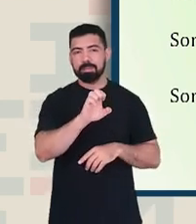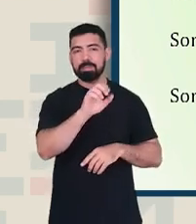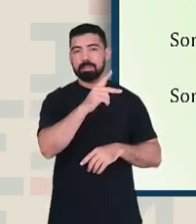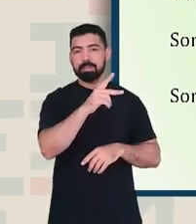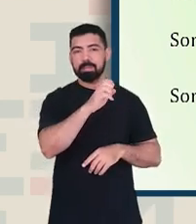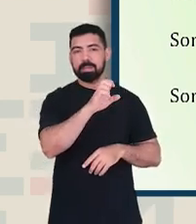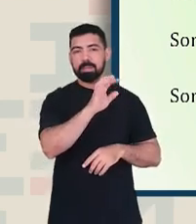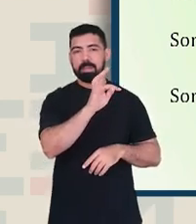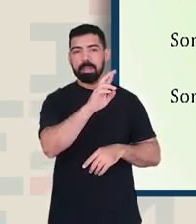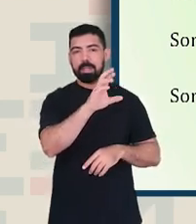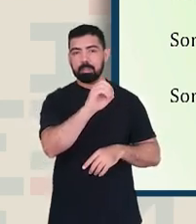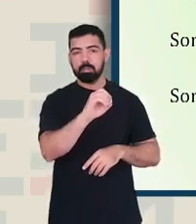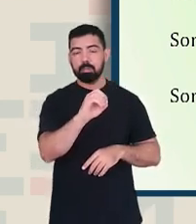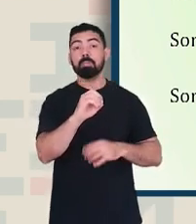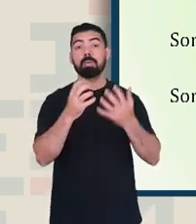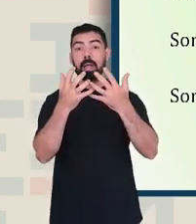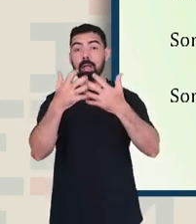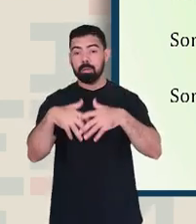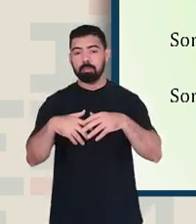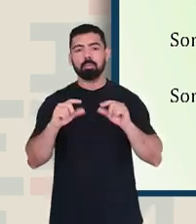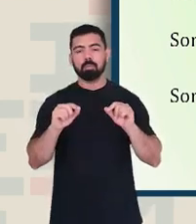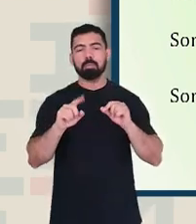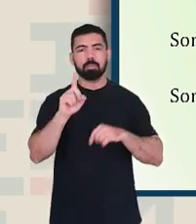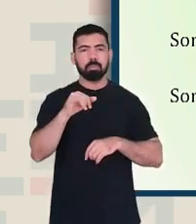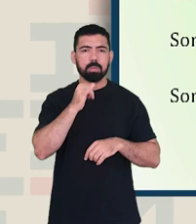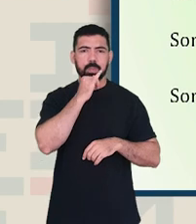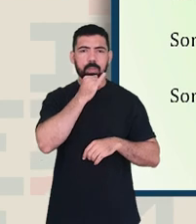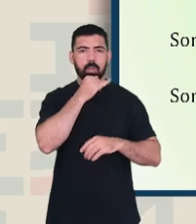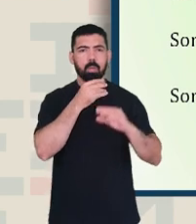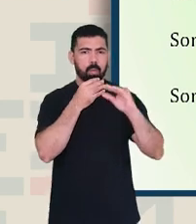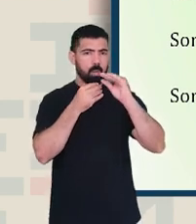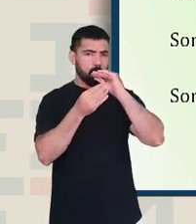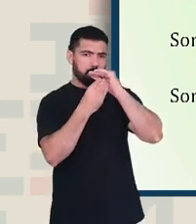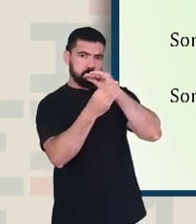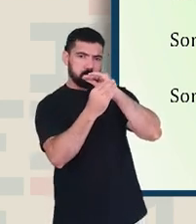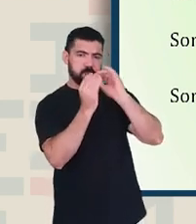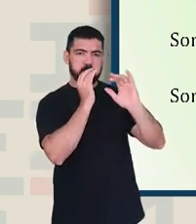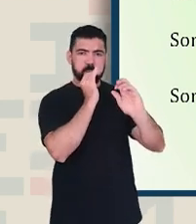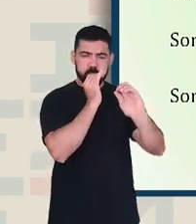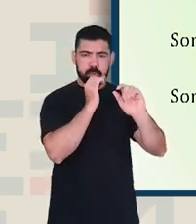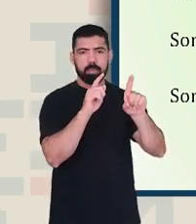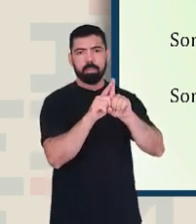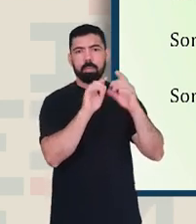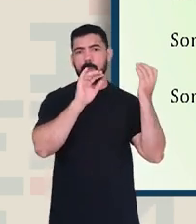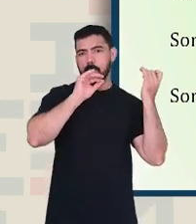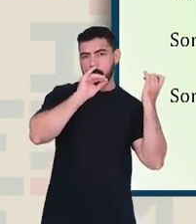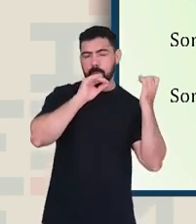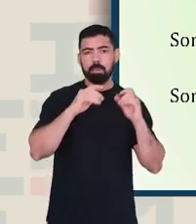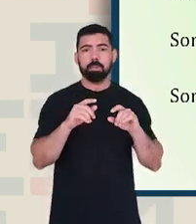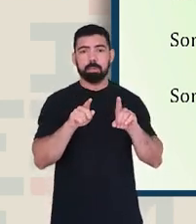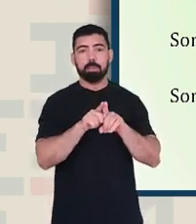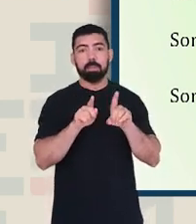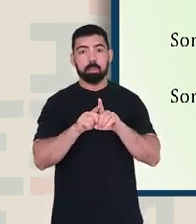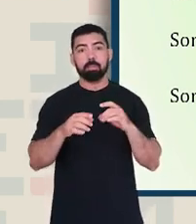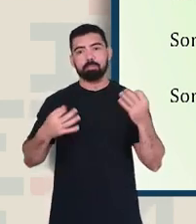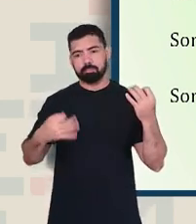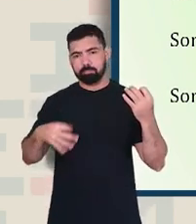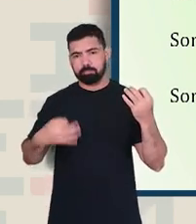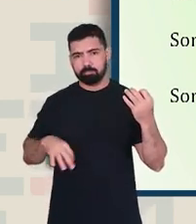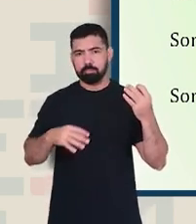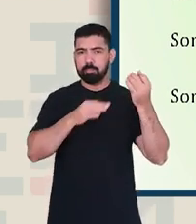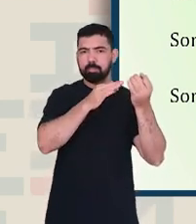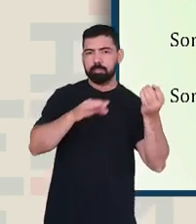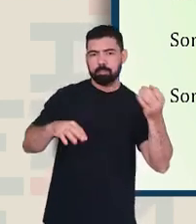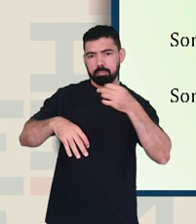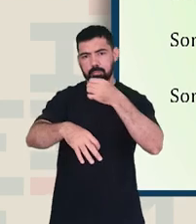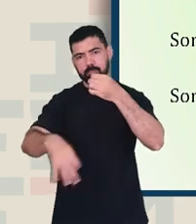que seriam os sons dos instrumentos de sopro, flauta, clarineta, trompete, instrumentos de corda,